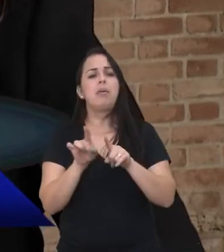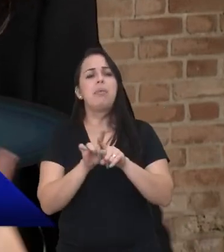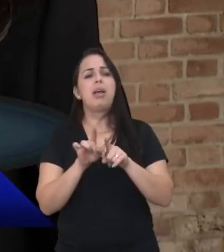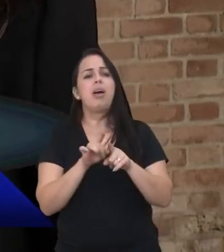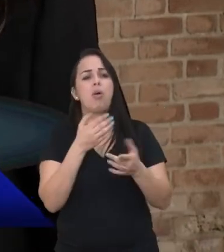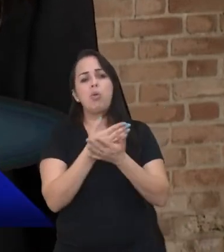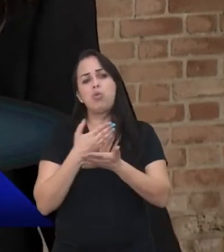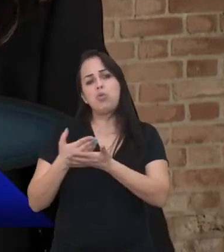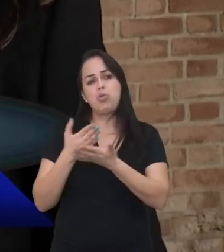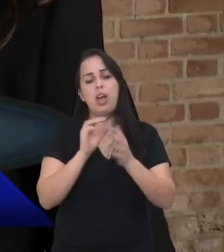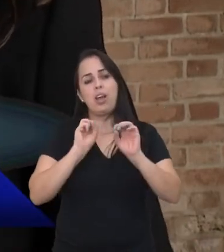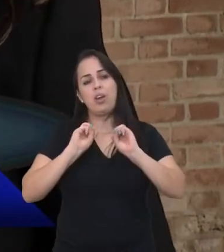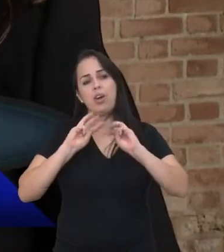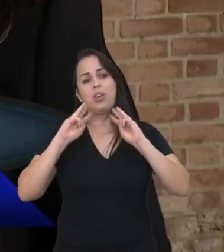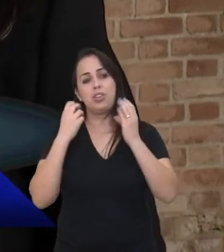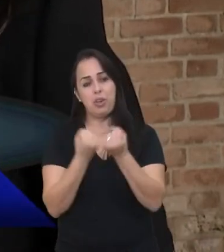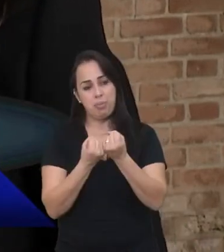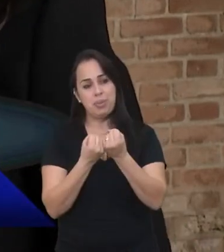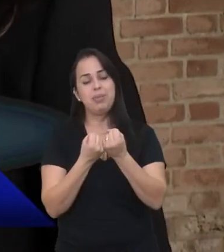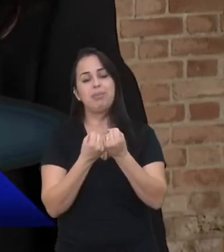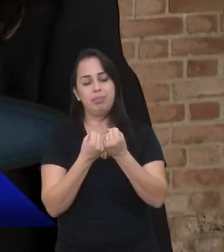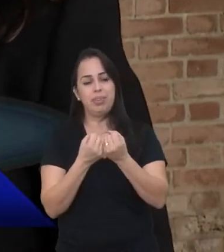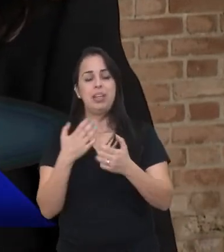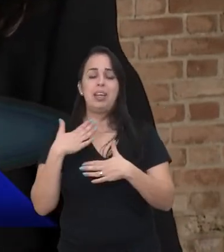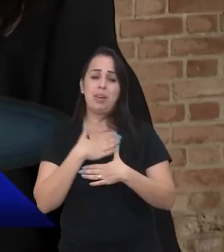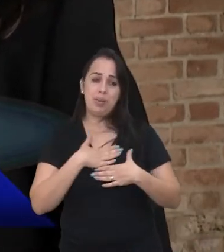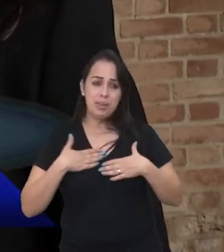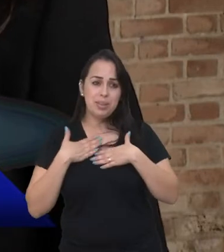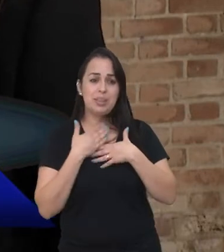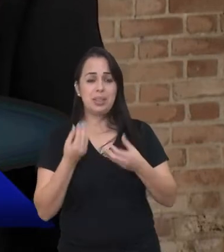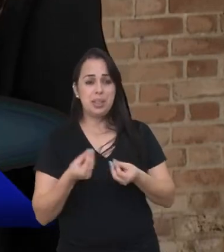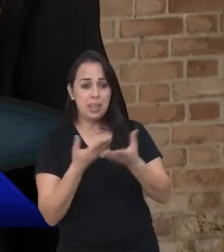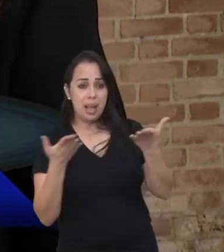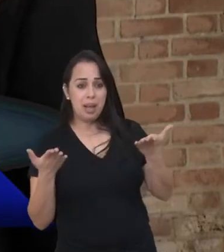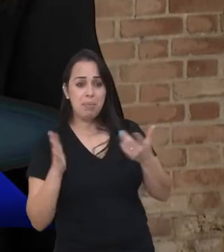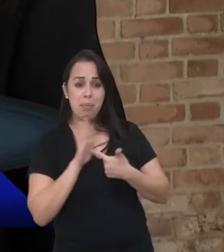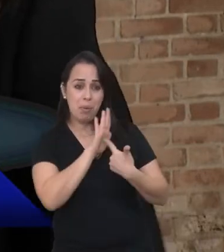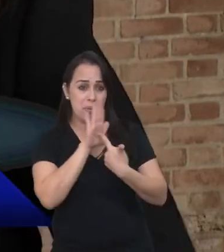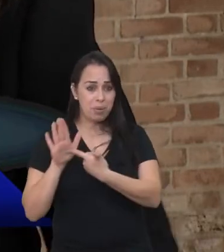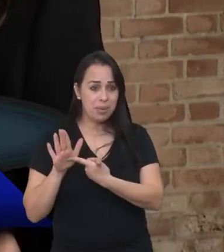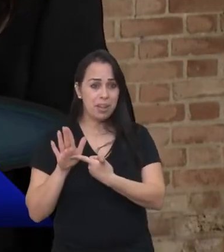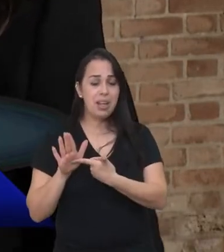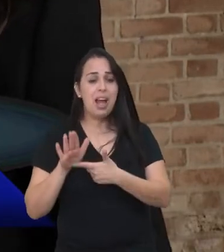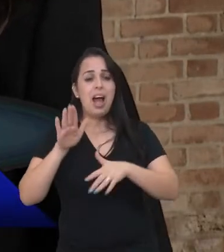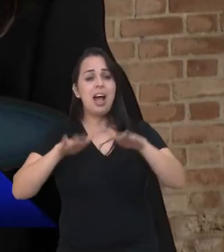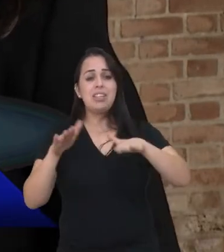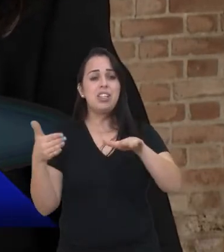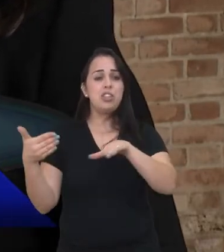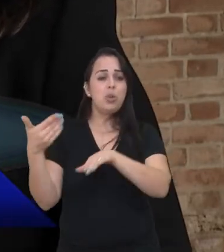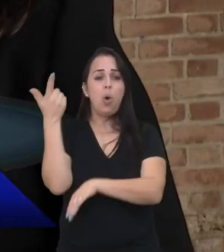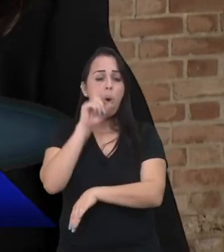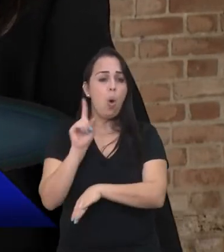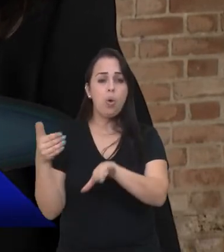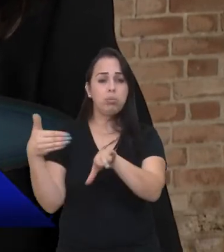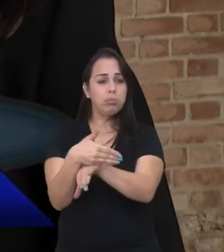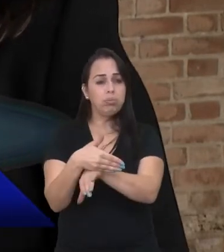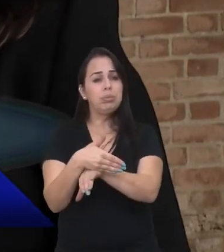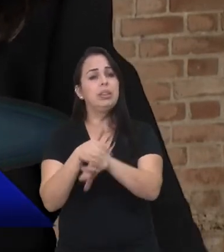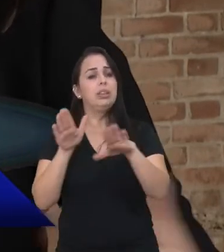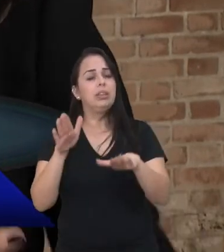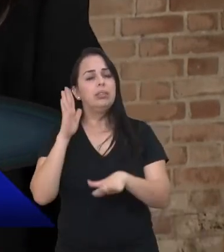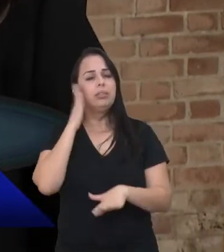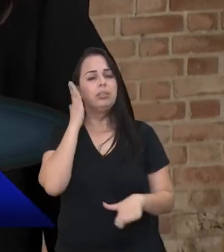algumas algumas aulas de Formação mesa alguns workshops de formação e é gostoso né levar isso para a população que às vezes não